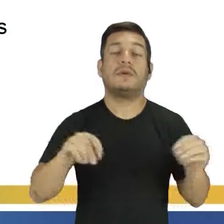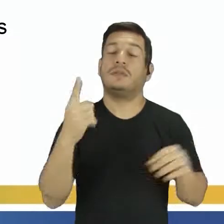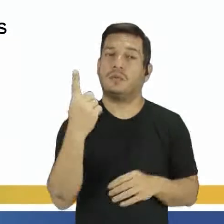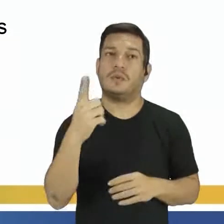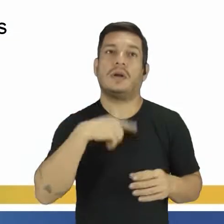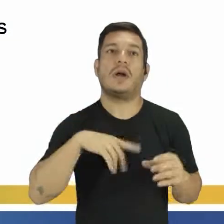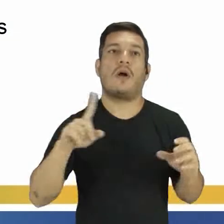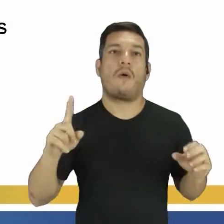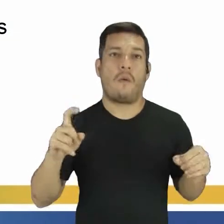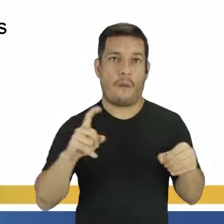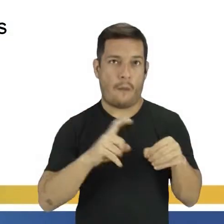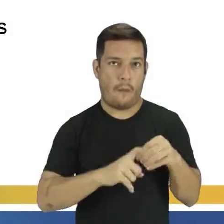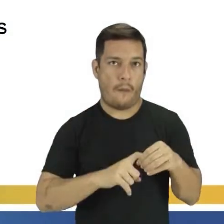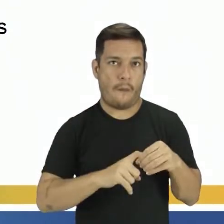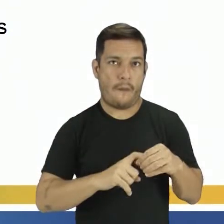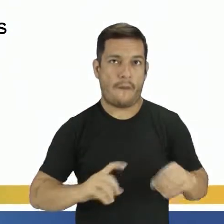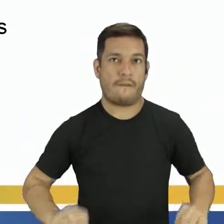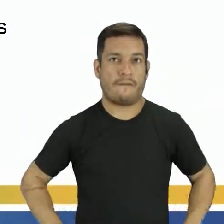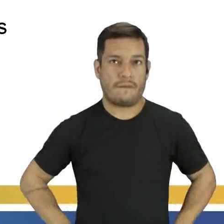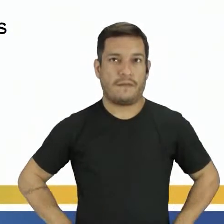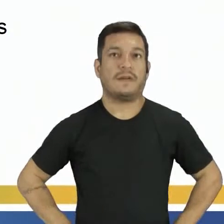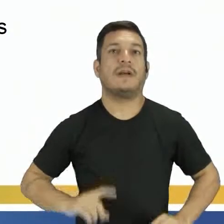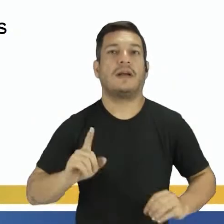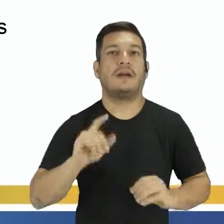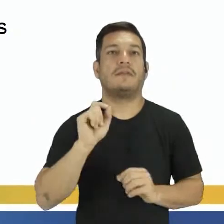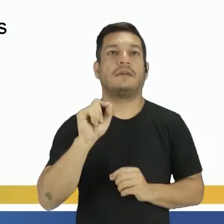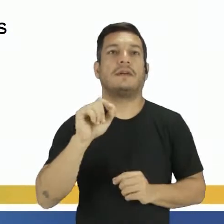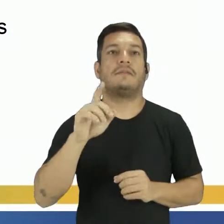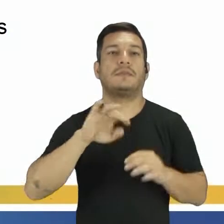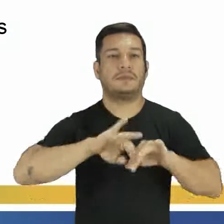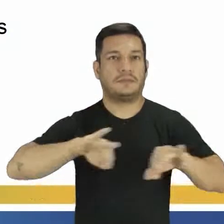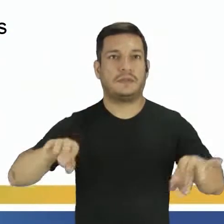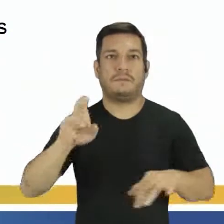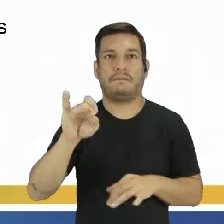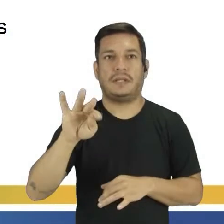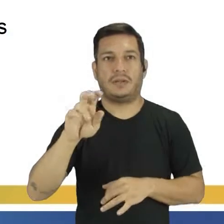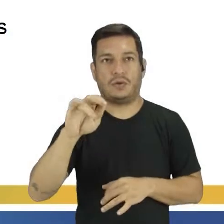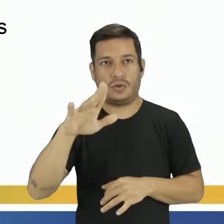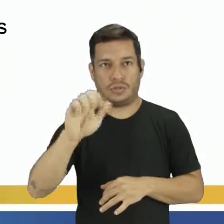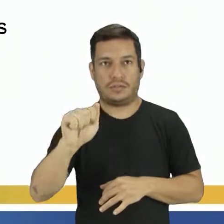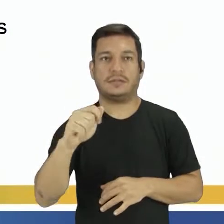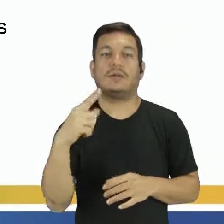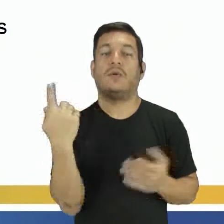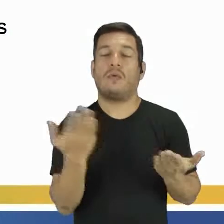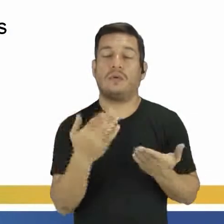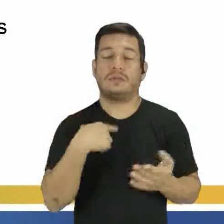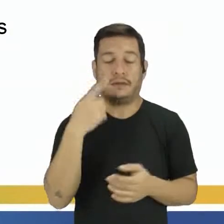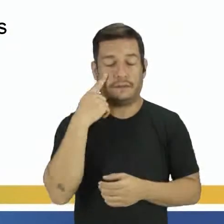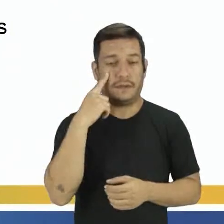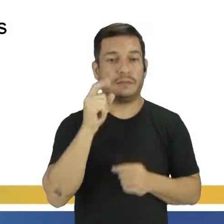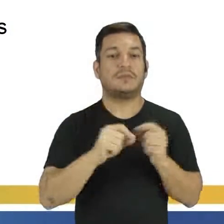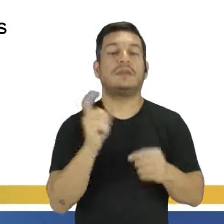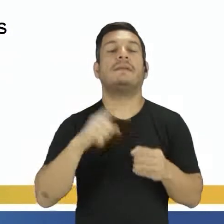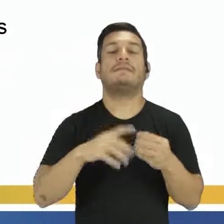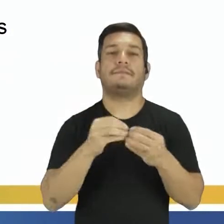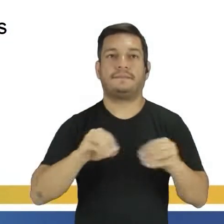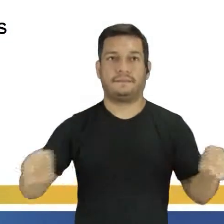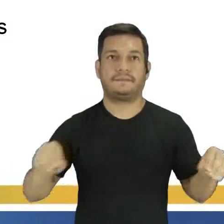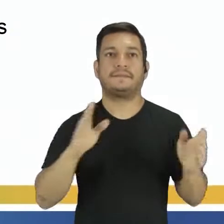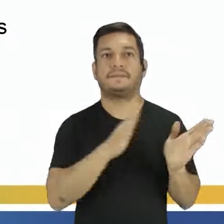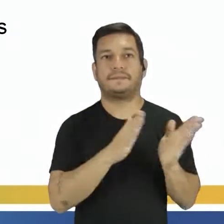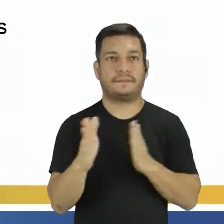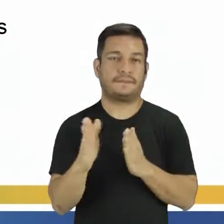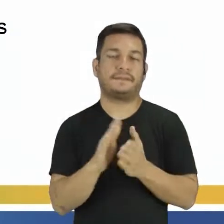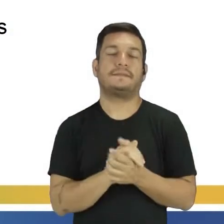óvulos e espermatozoides são produzidos por divisões mitóticas? Também não. A gente viu na aula de hoje, são meioses, né? Por um processo de